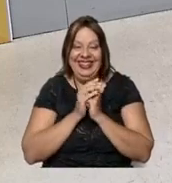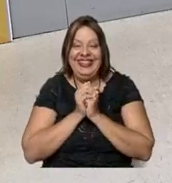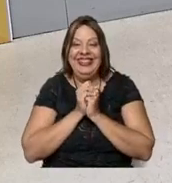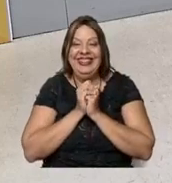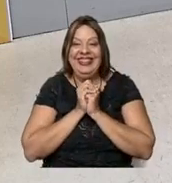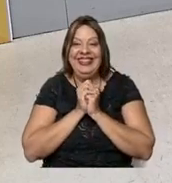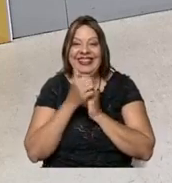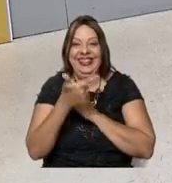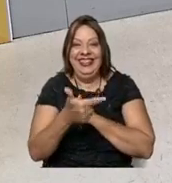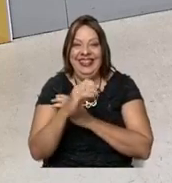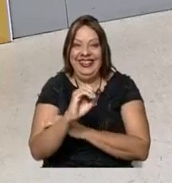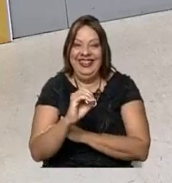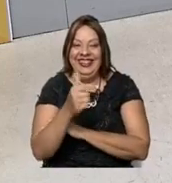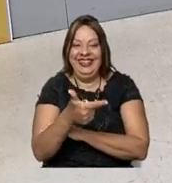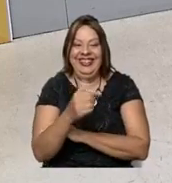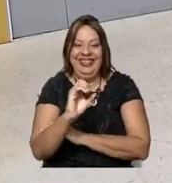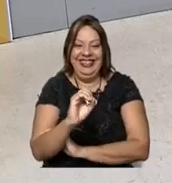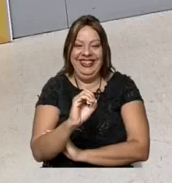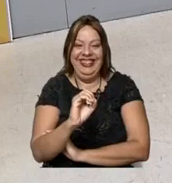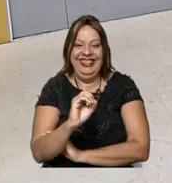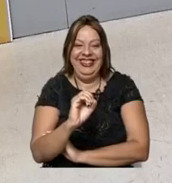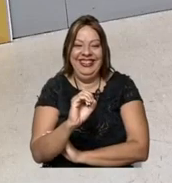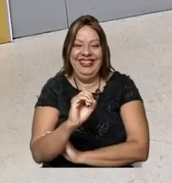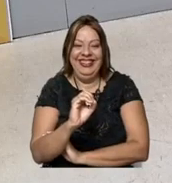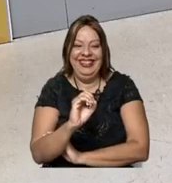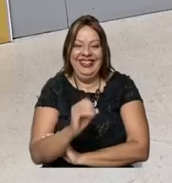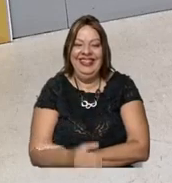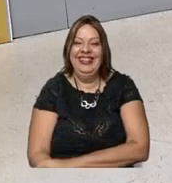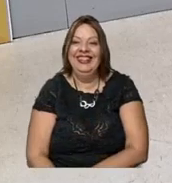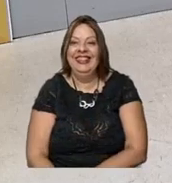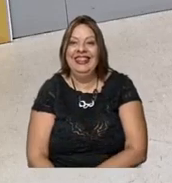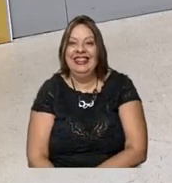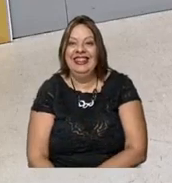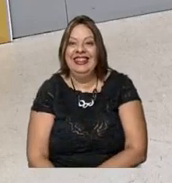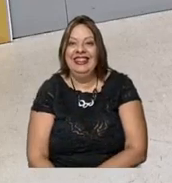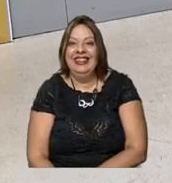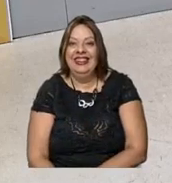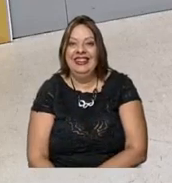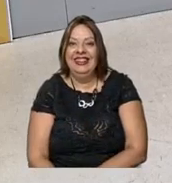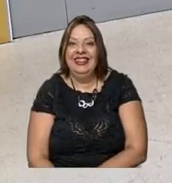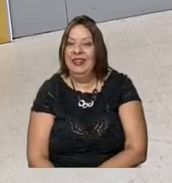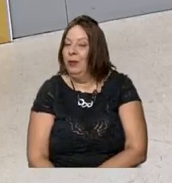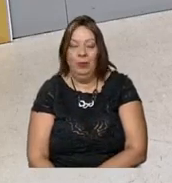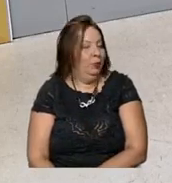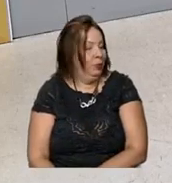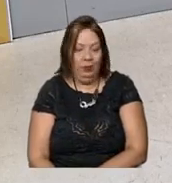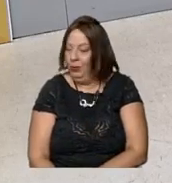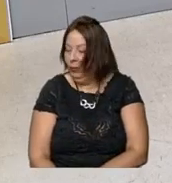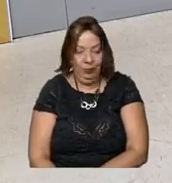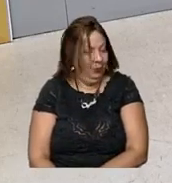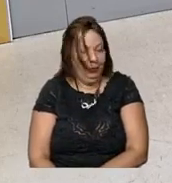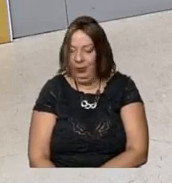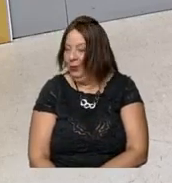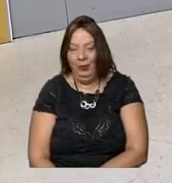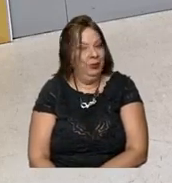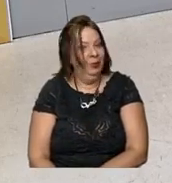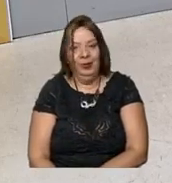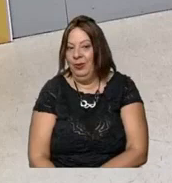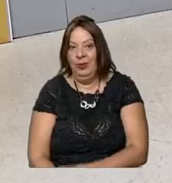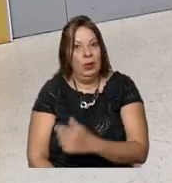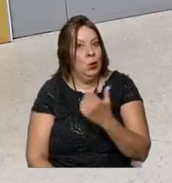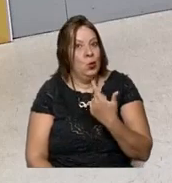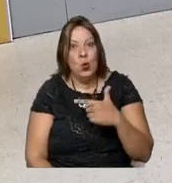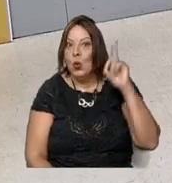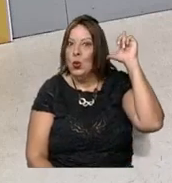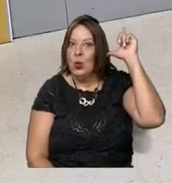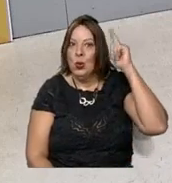agora com o número 20, número 20 decide? não decidiu, aumentou